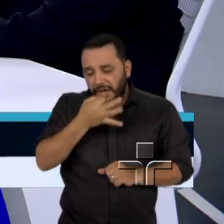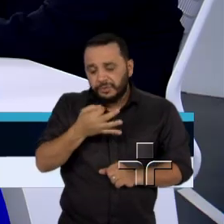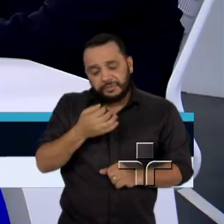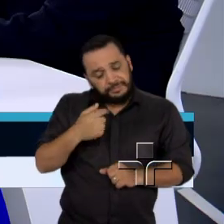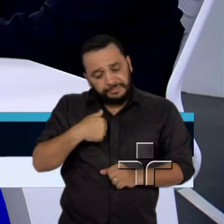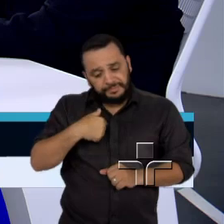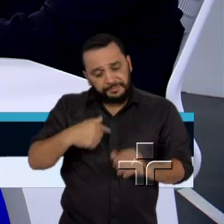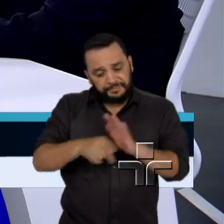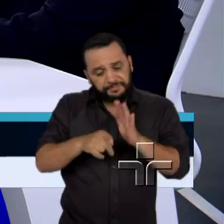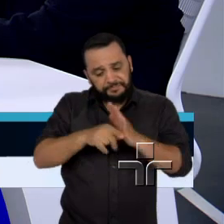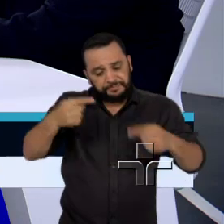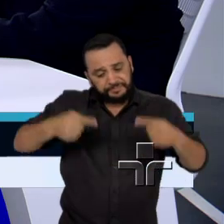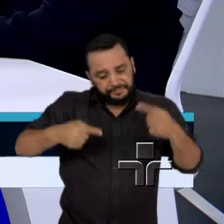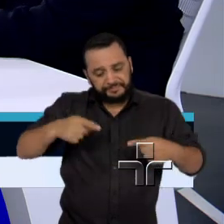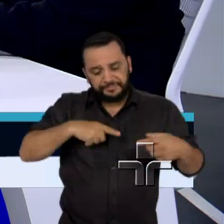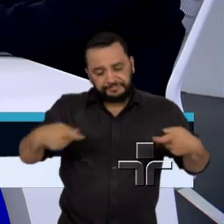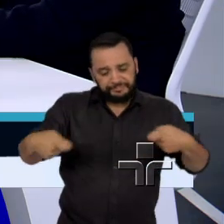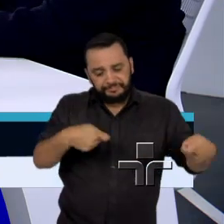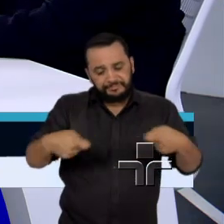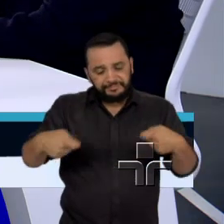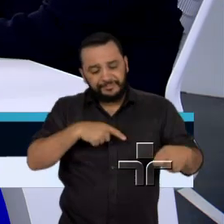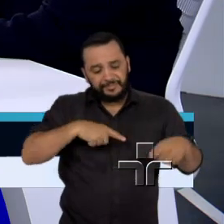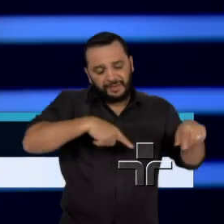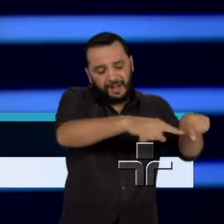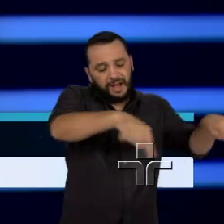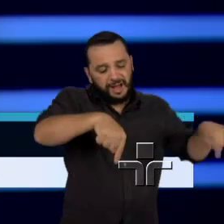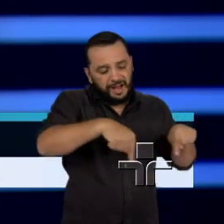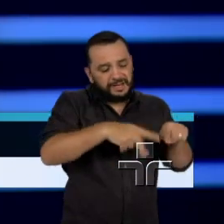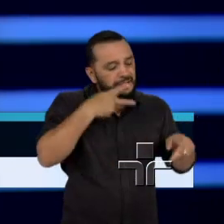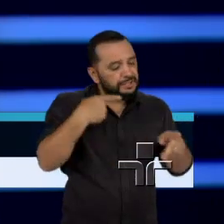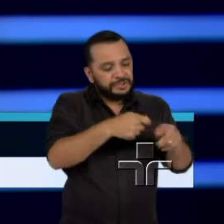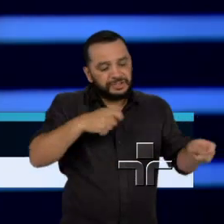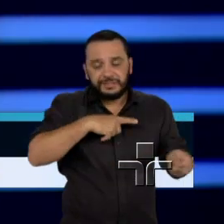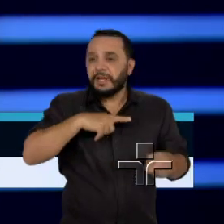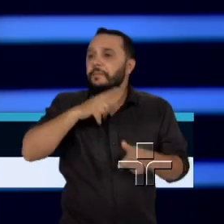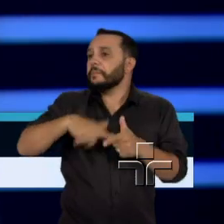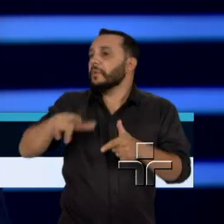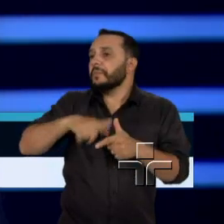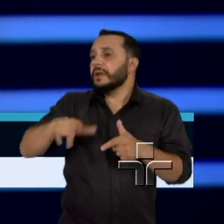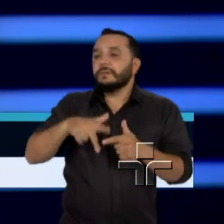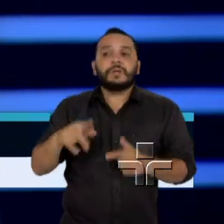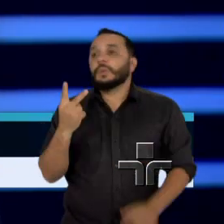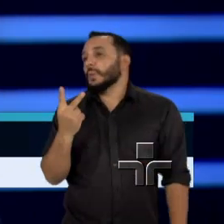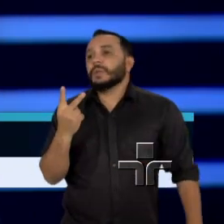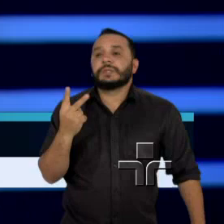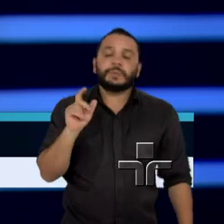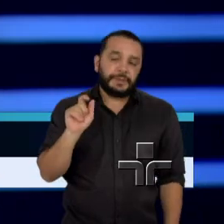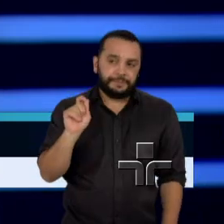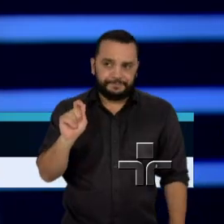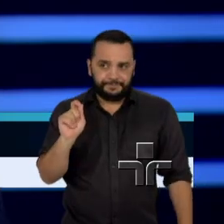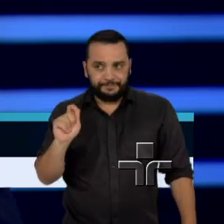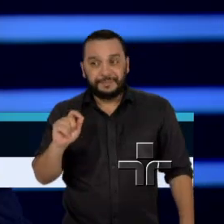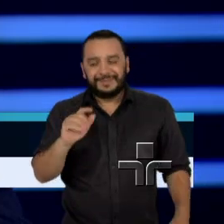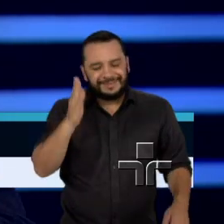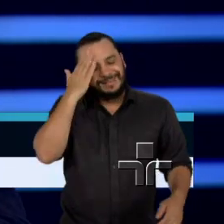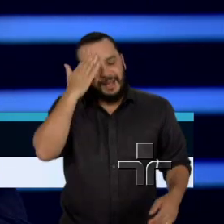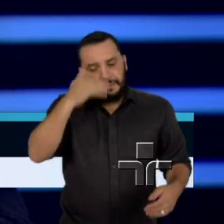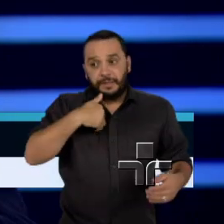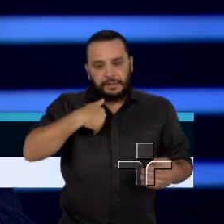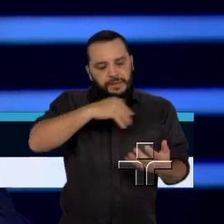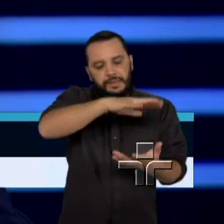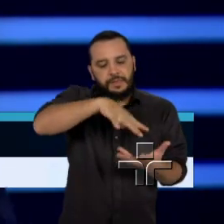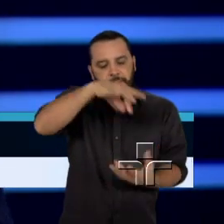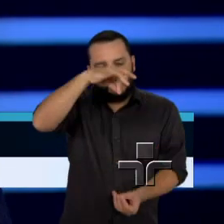de fato, nas terras indígenas você tem talvez dois grandes problemas a serem equacionados. Eu acho que, como toda democracia,